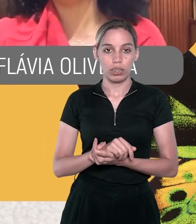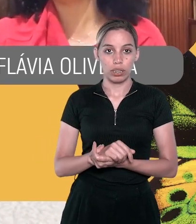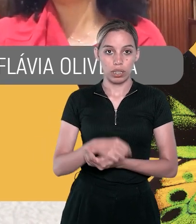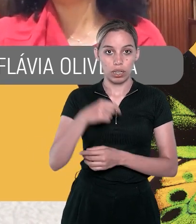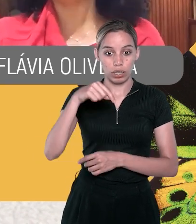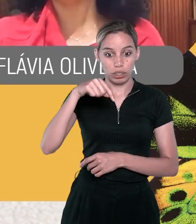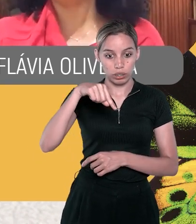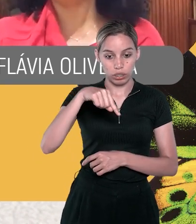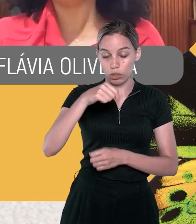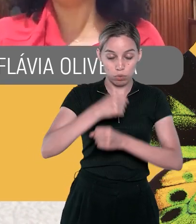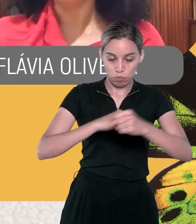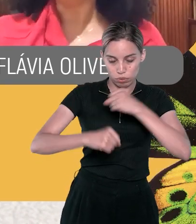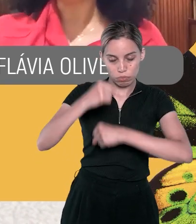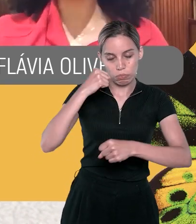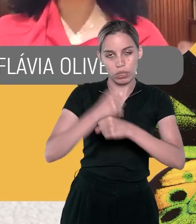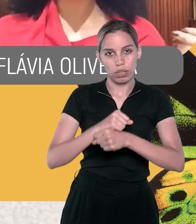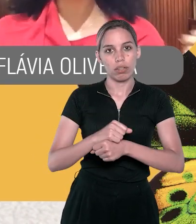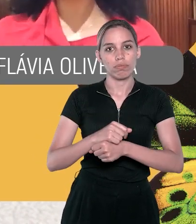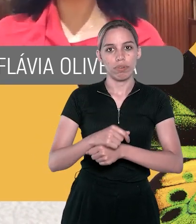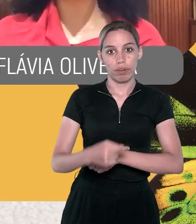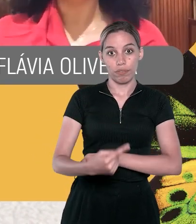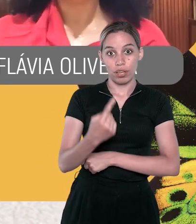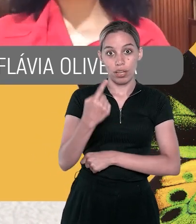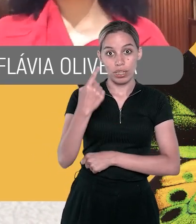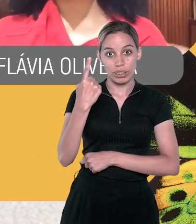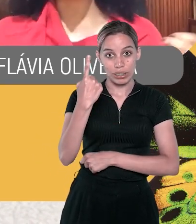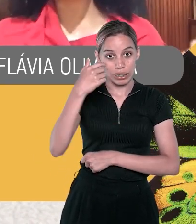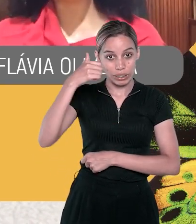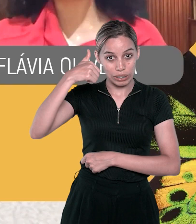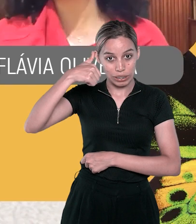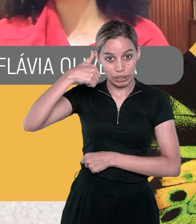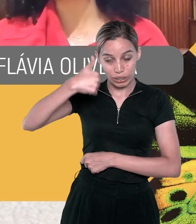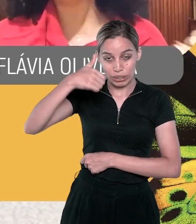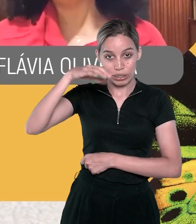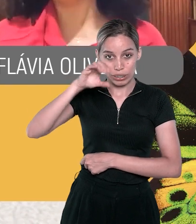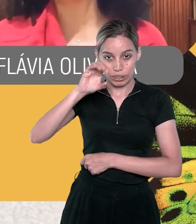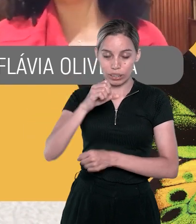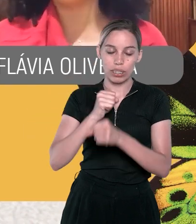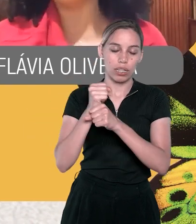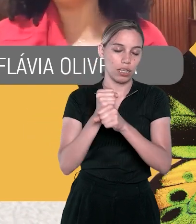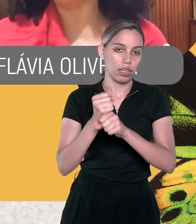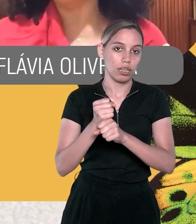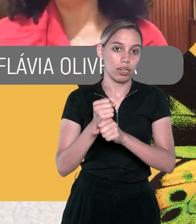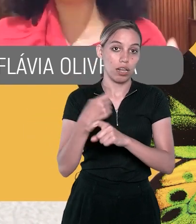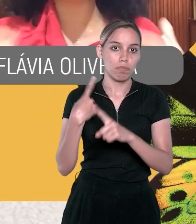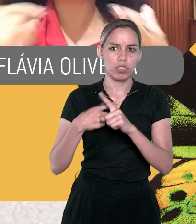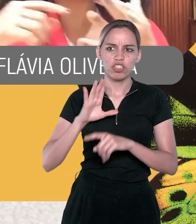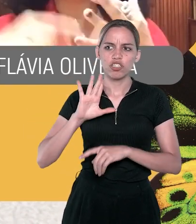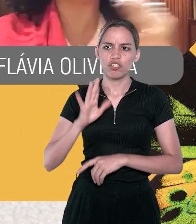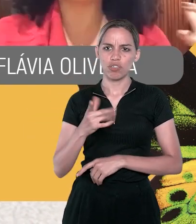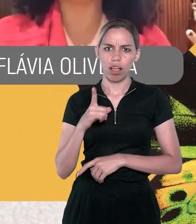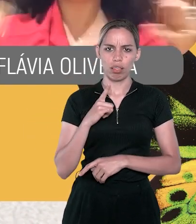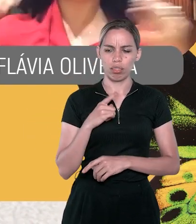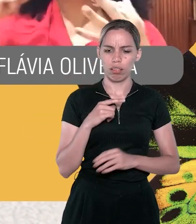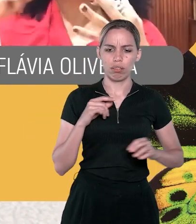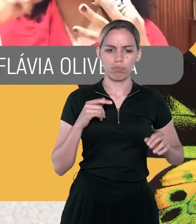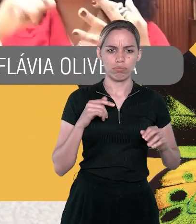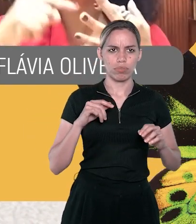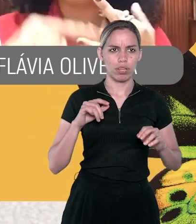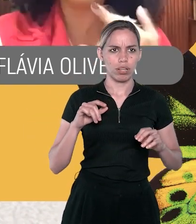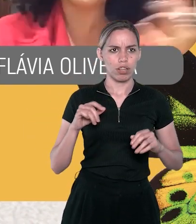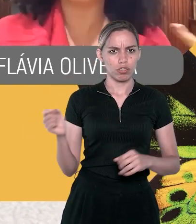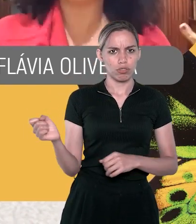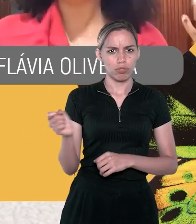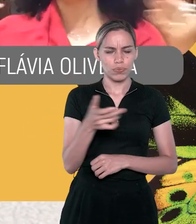2022, né, esse centenário, e o quanto já existia de modernidade, já existia o samba, os